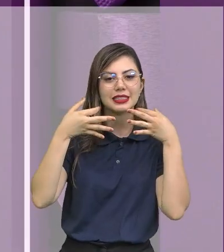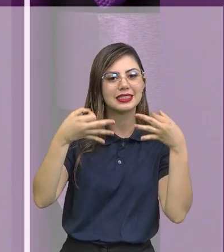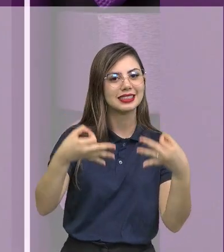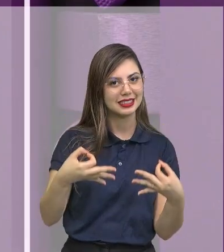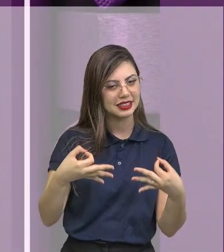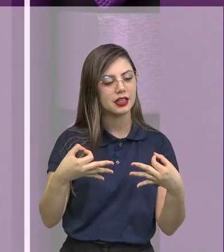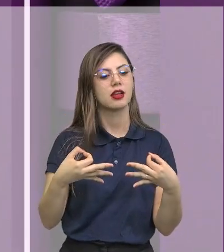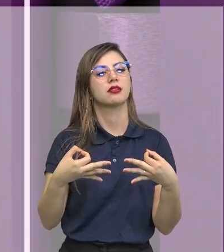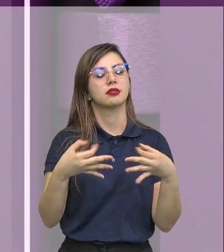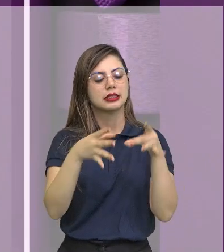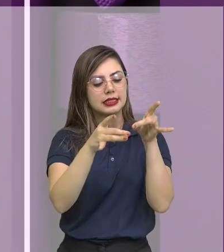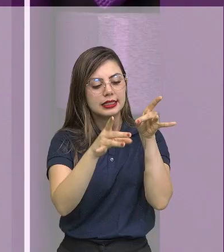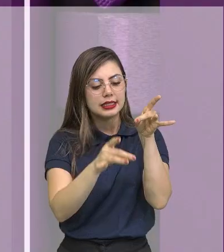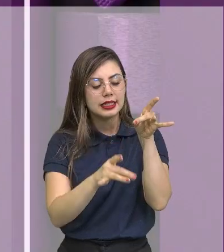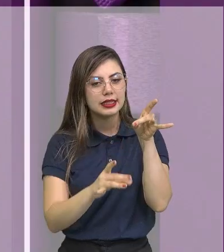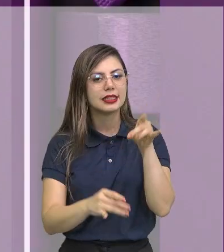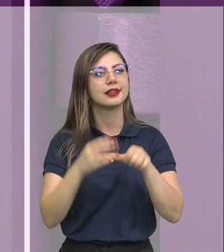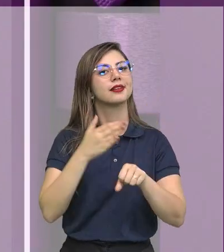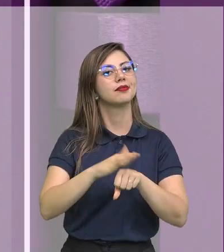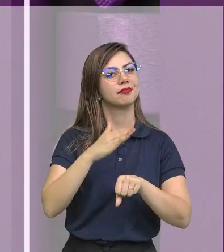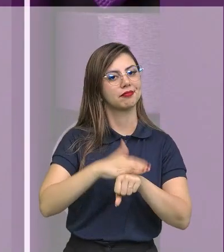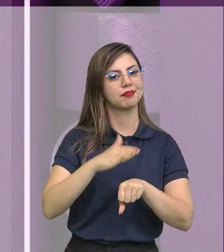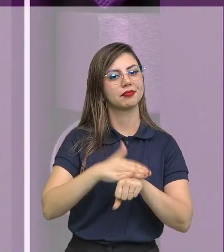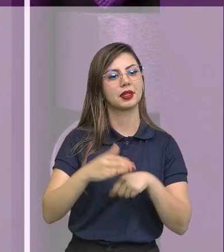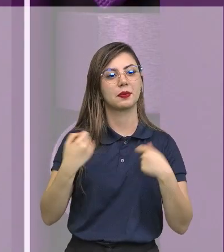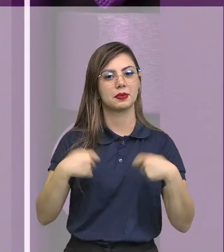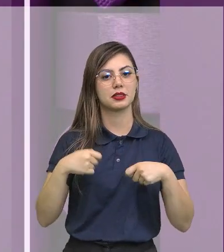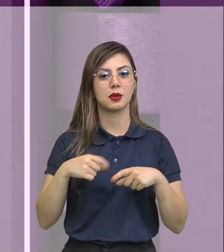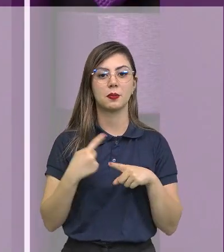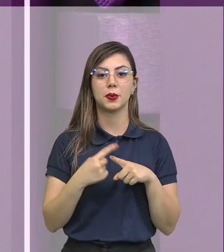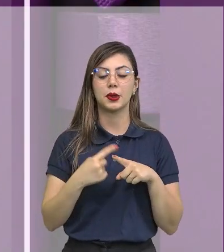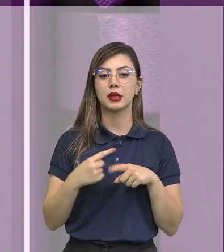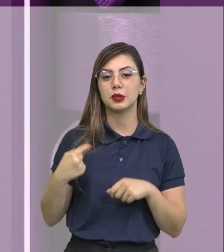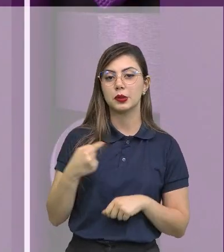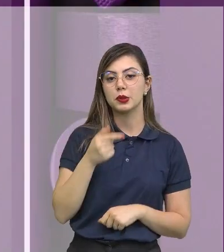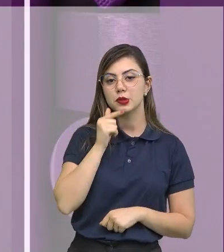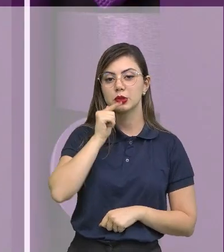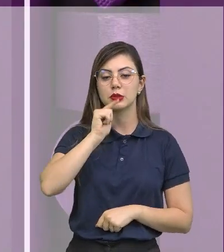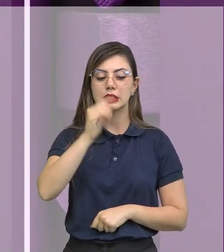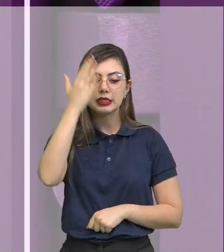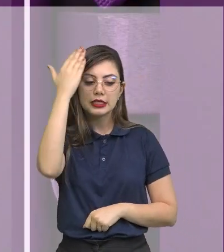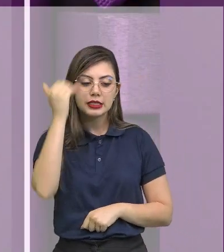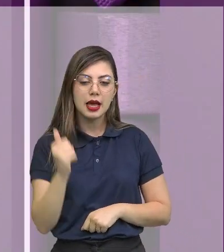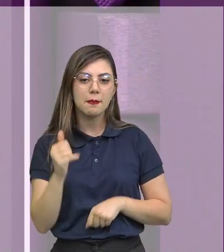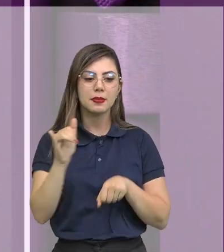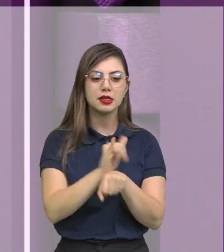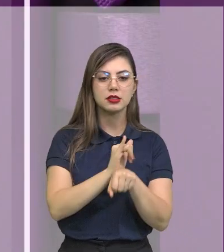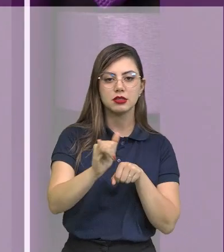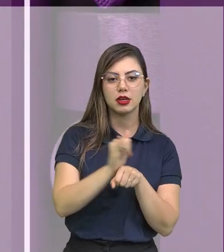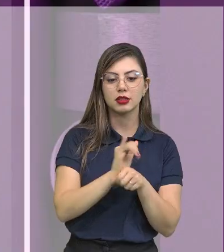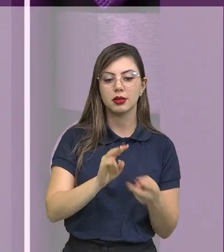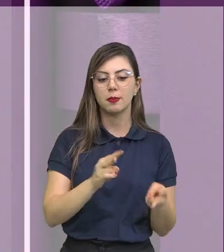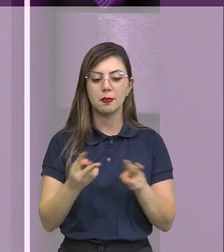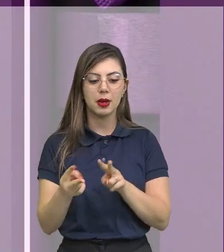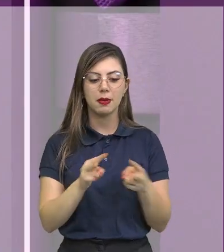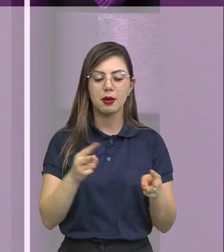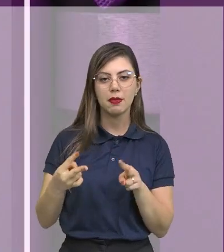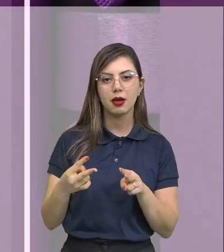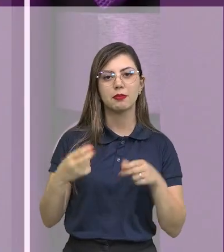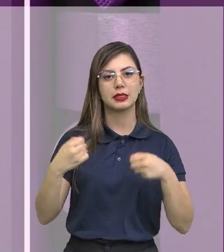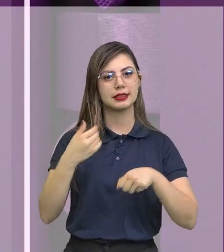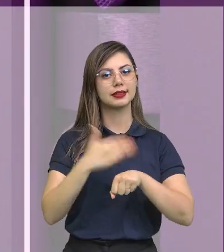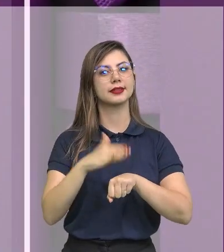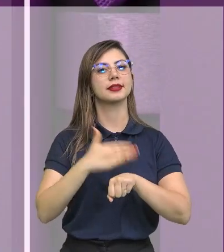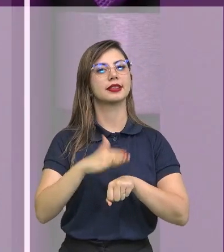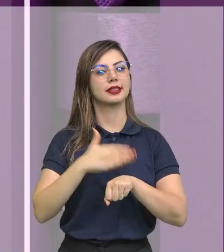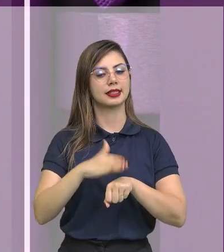muito trabalho, é muito exercício, porque a gente só consegue aí ter o domínio de todas essas conversões quando a gente exercita. E exercitar